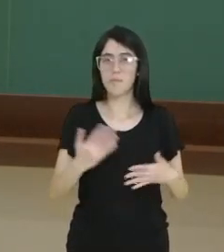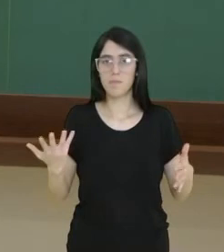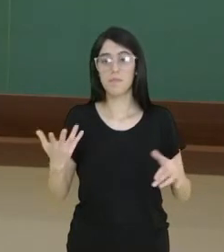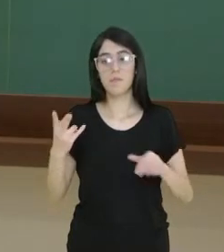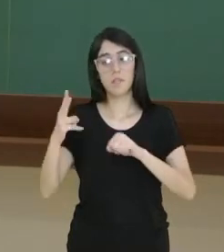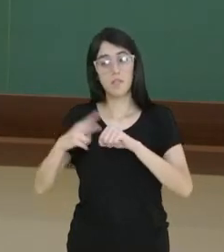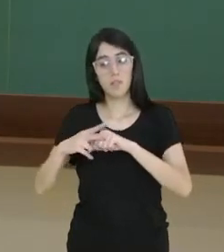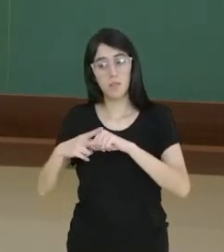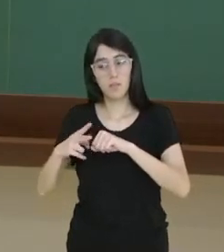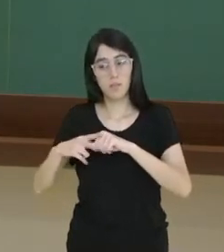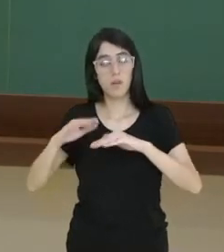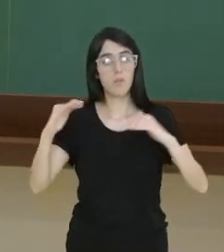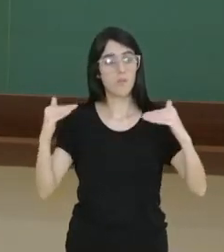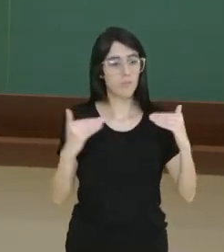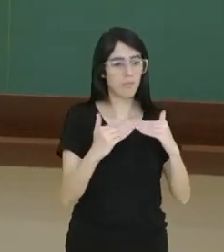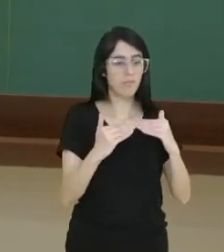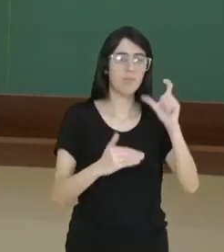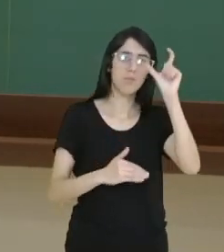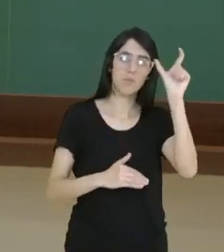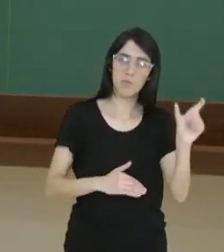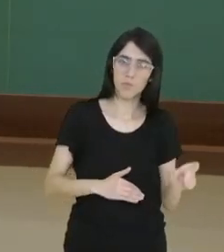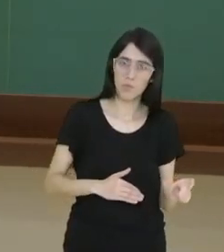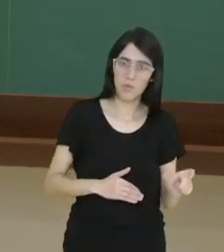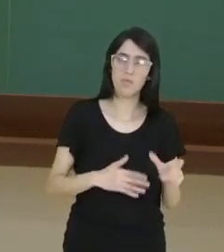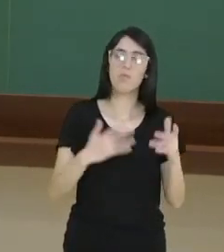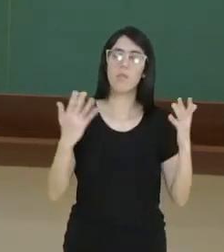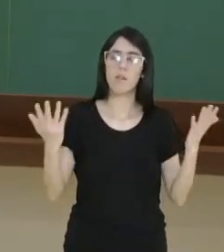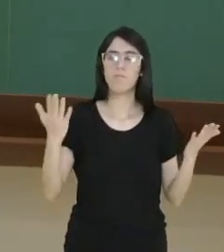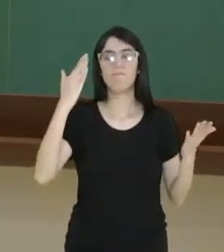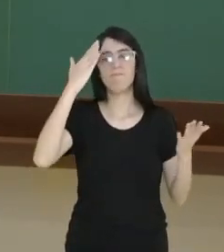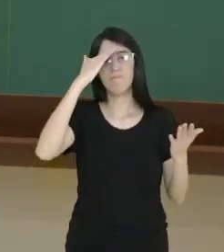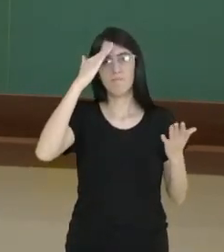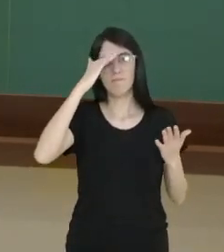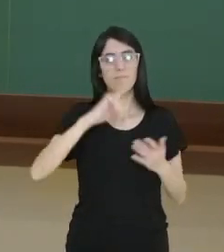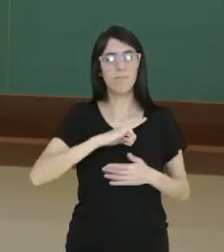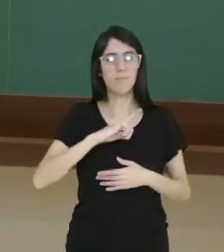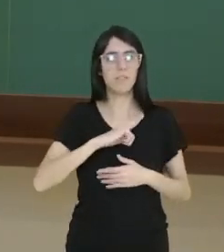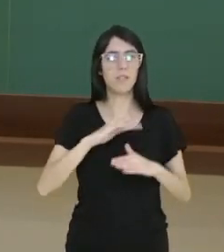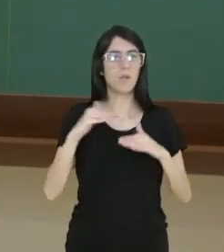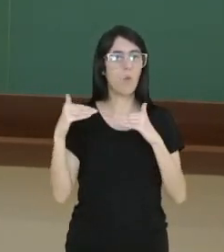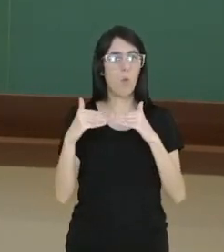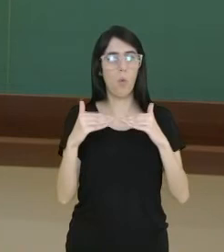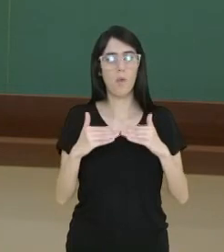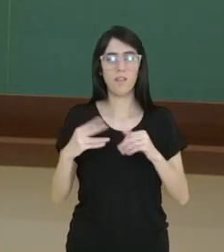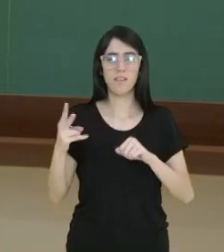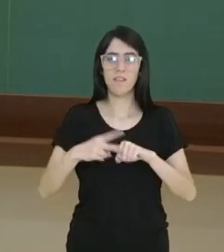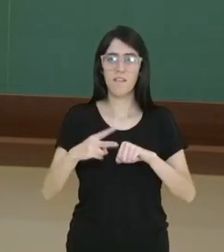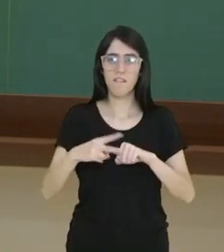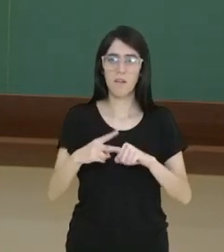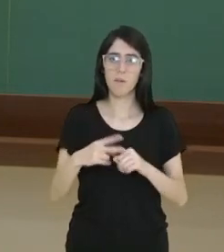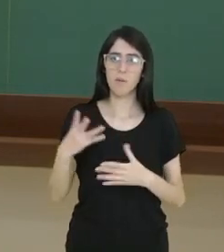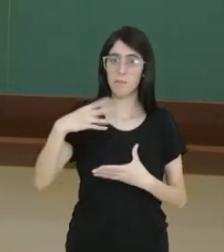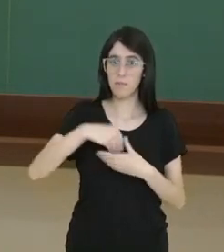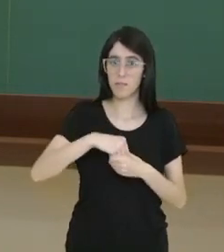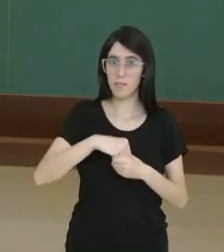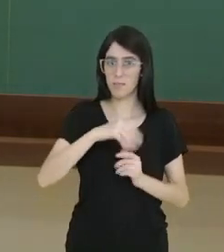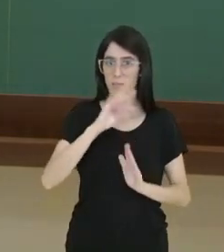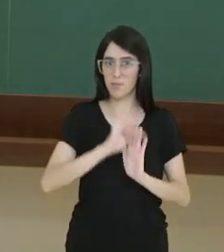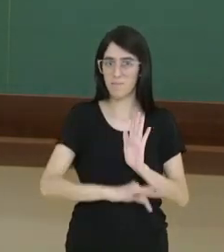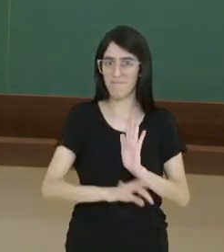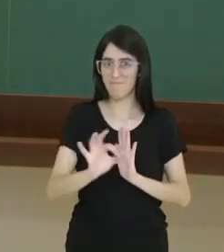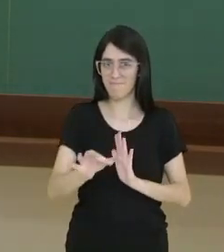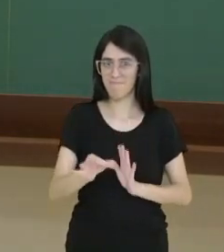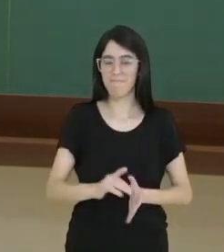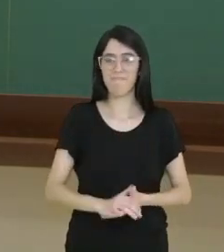vai concordar com o sujeito e aí eu tenho marcado, então, a minha concordância verbal dentro do trecho